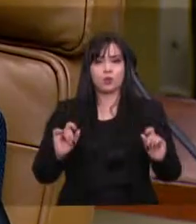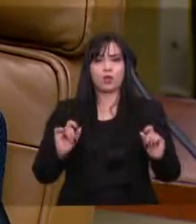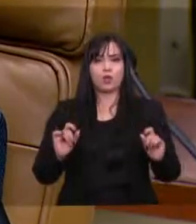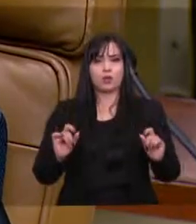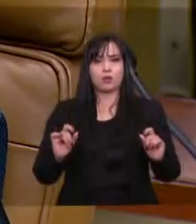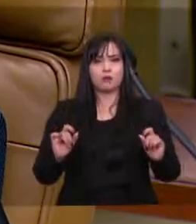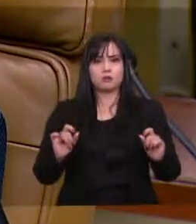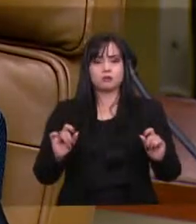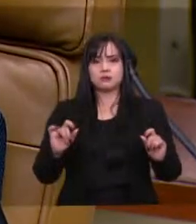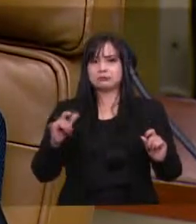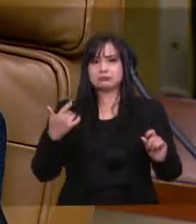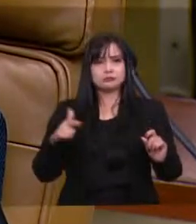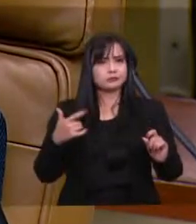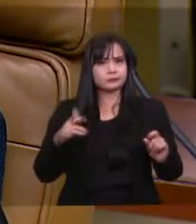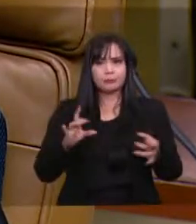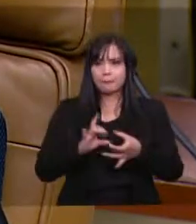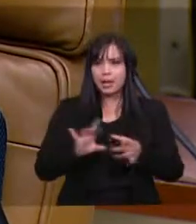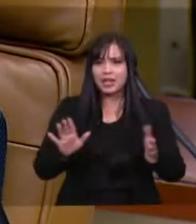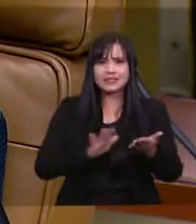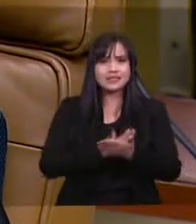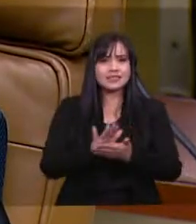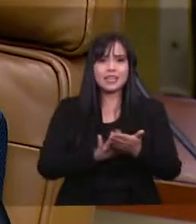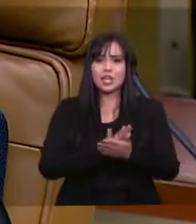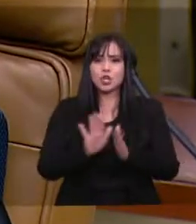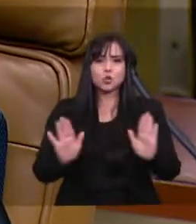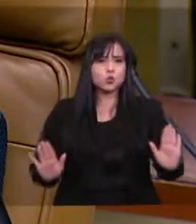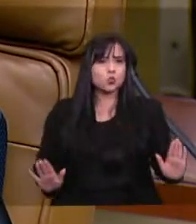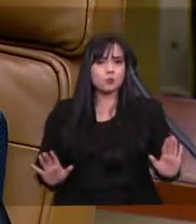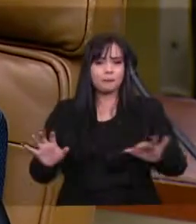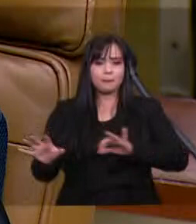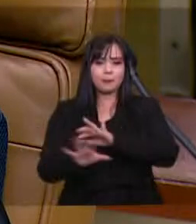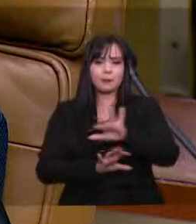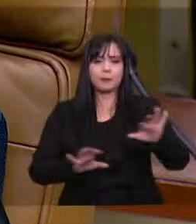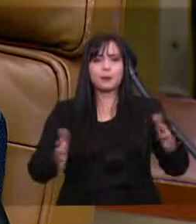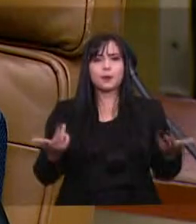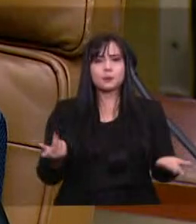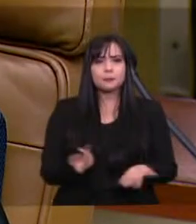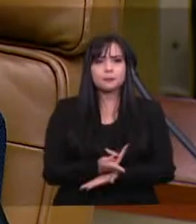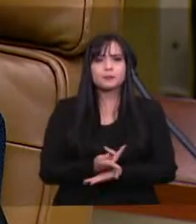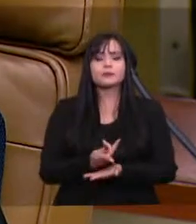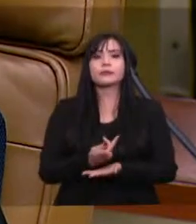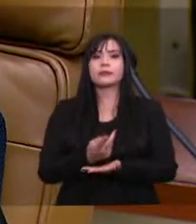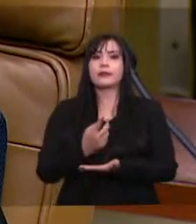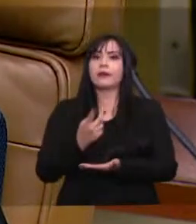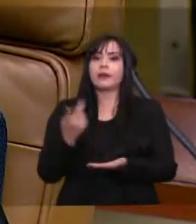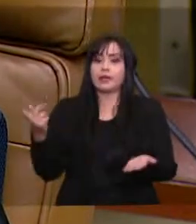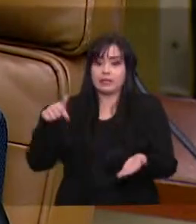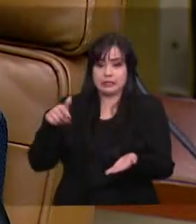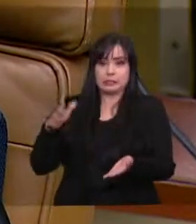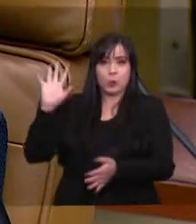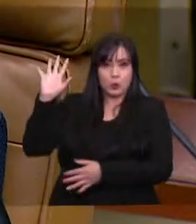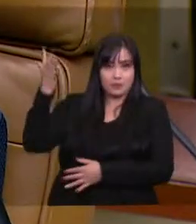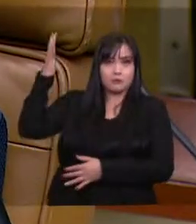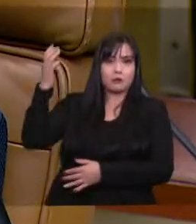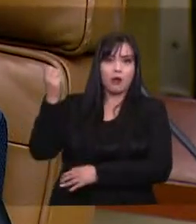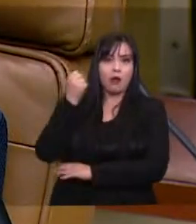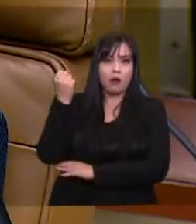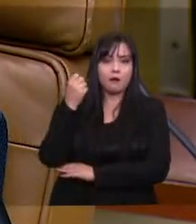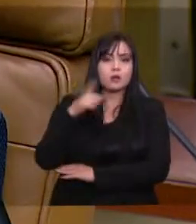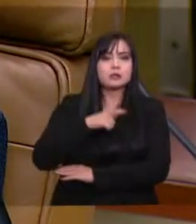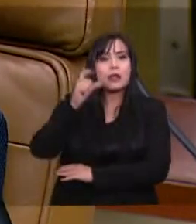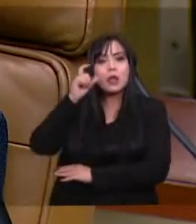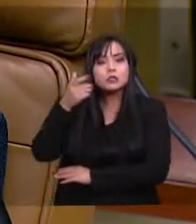não lhes foi otorgado qualquer limite transacional a situação se agrava quando o distanciamento